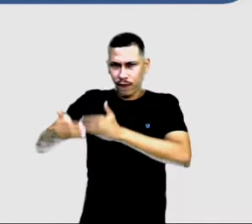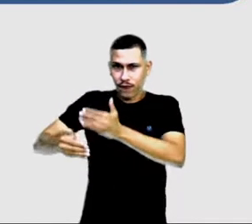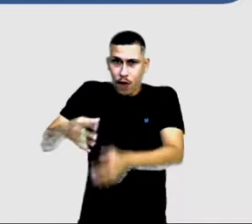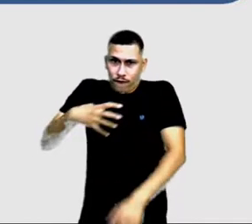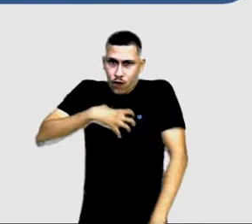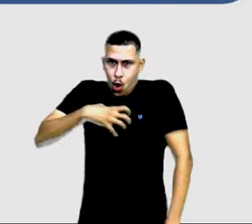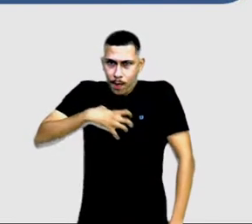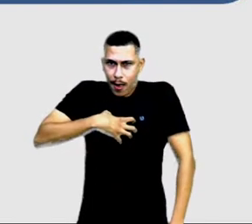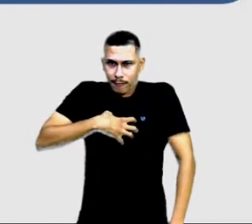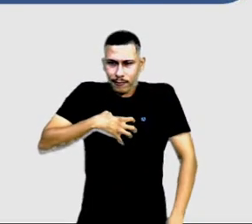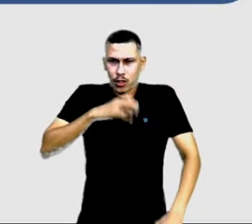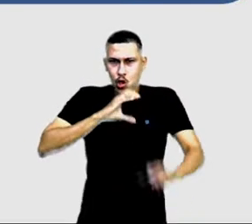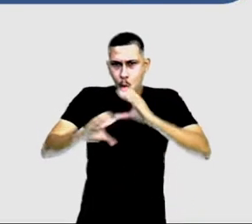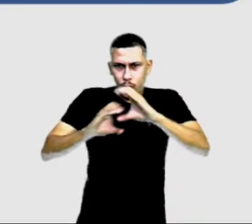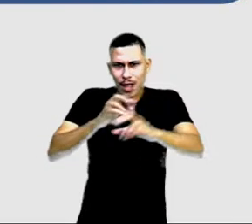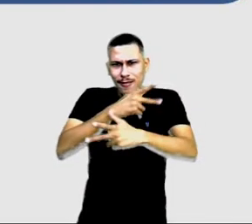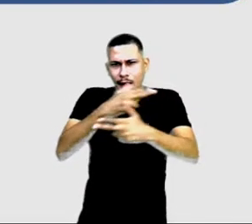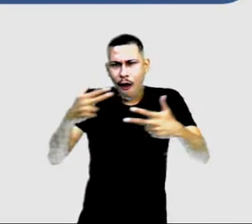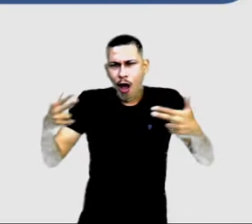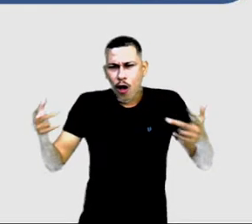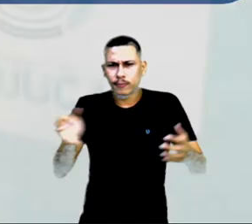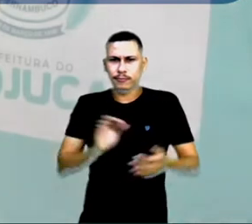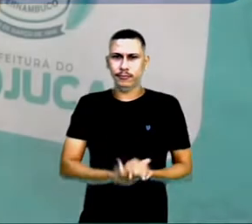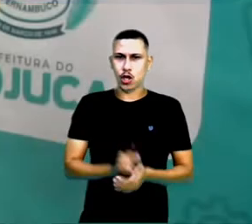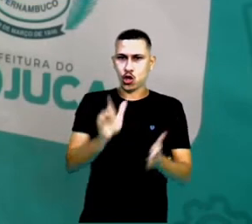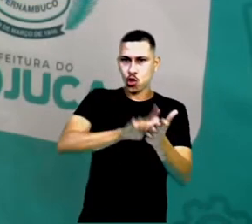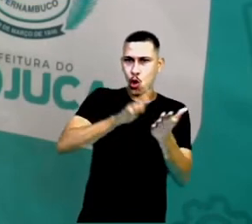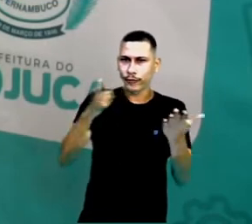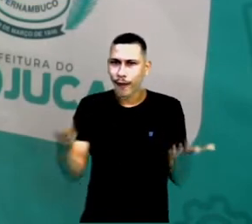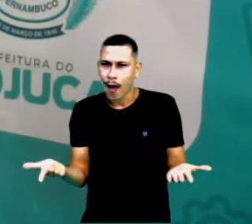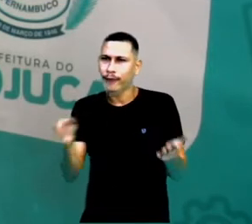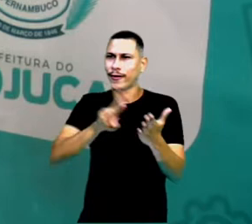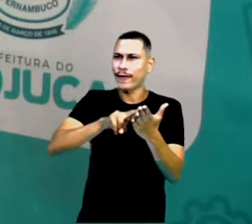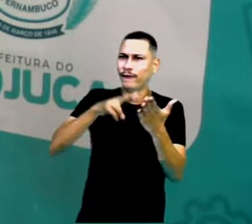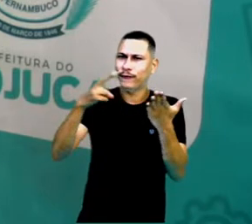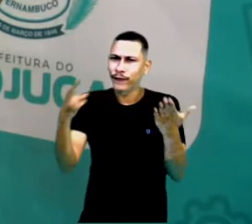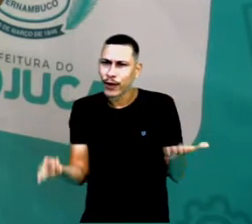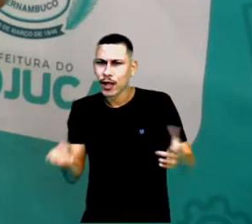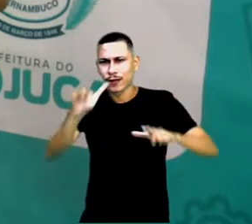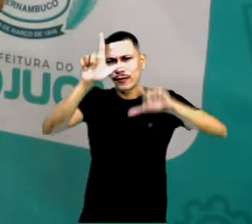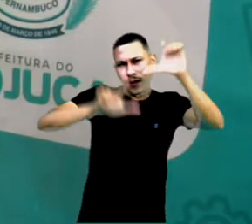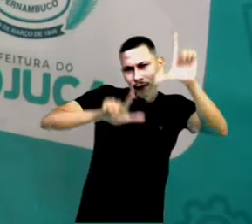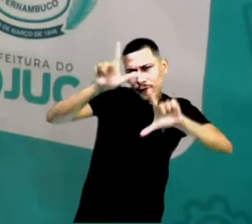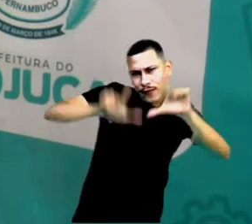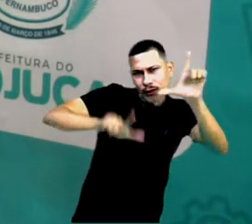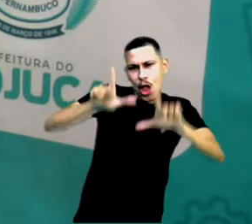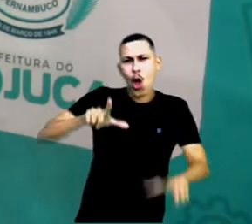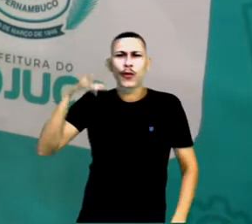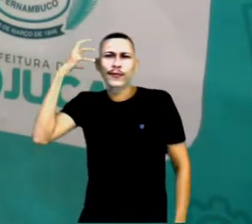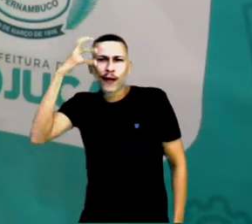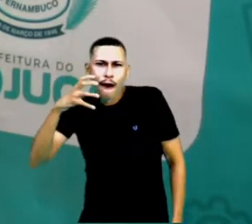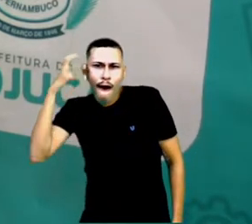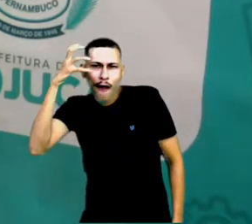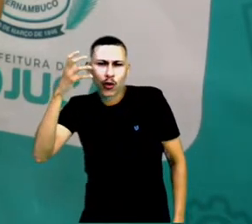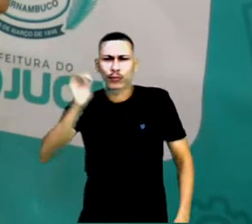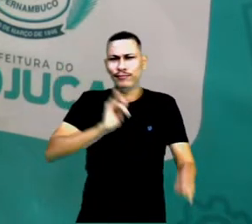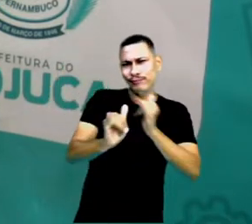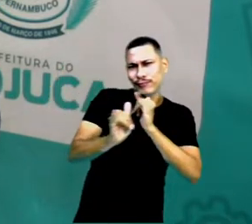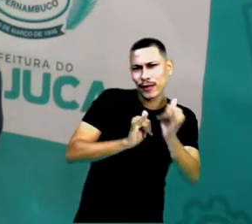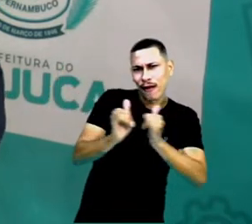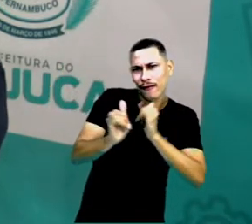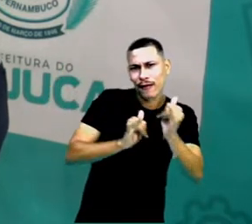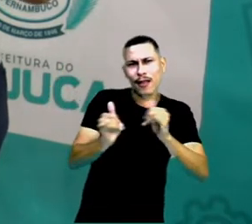comunicação, jornal, revista, televisão, rádio, internet, redes sociais,